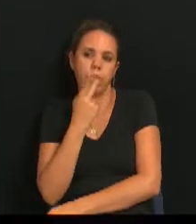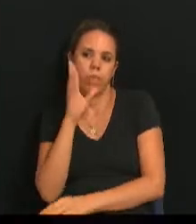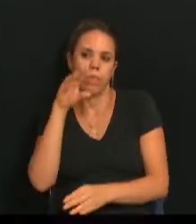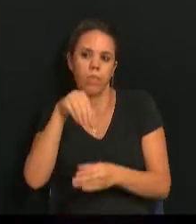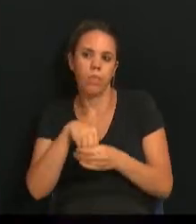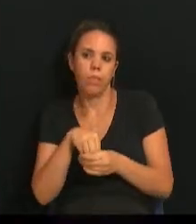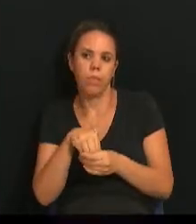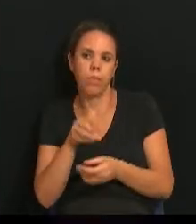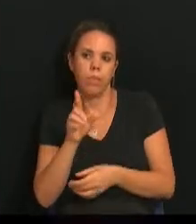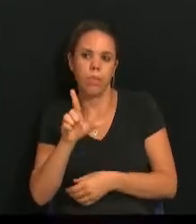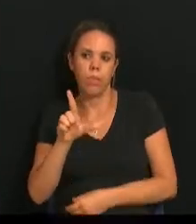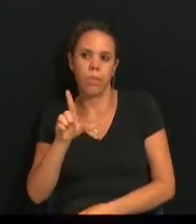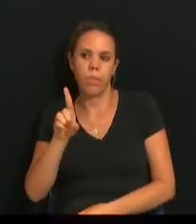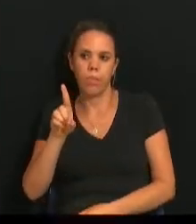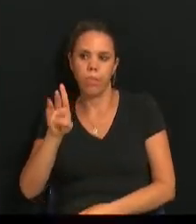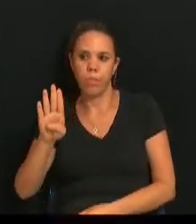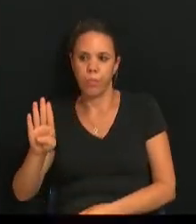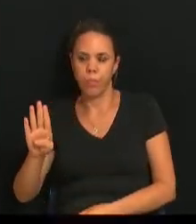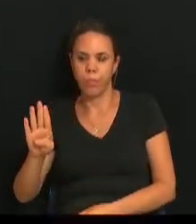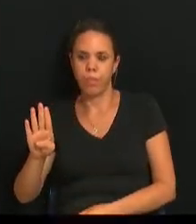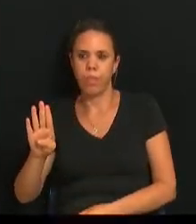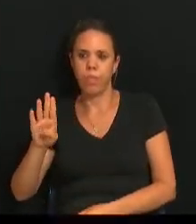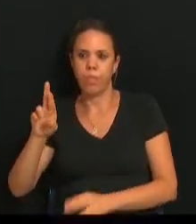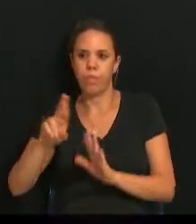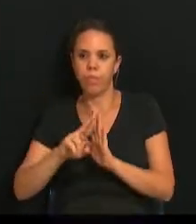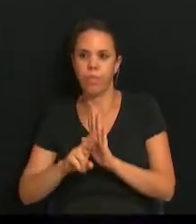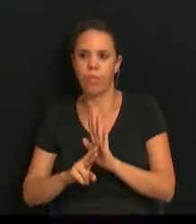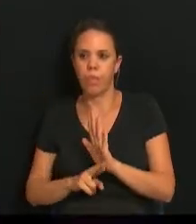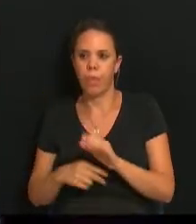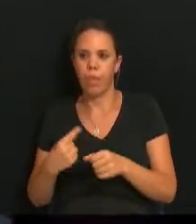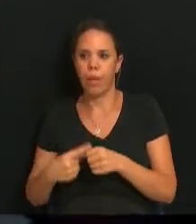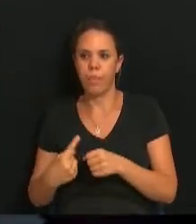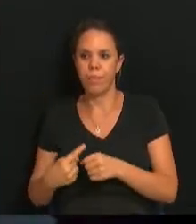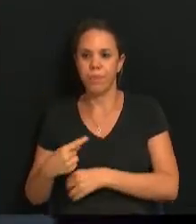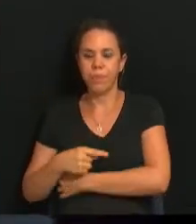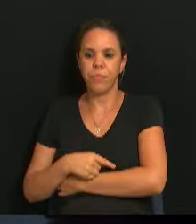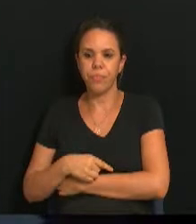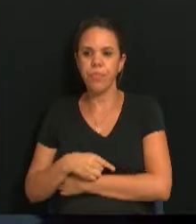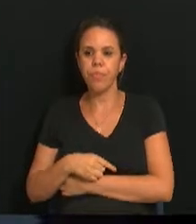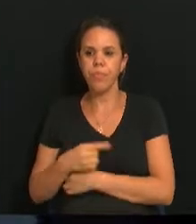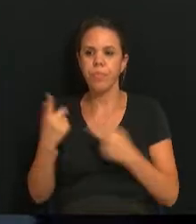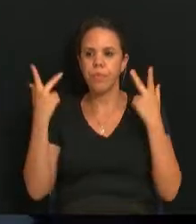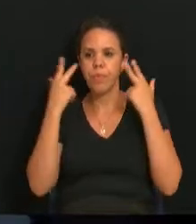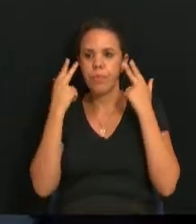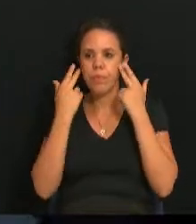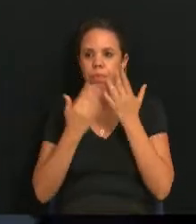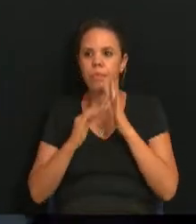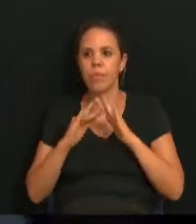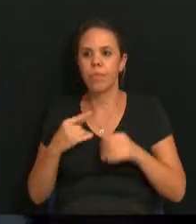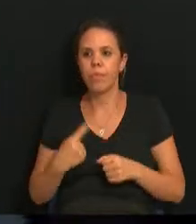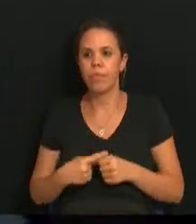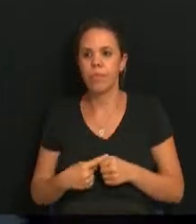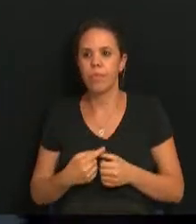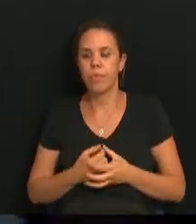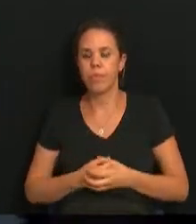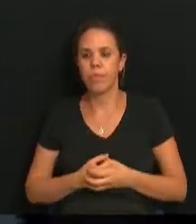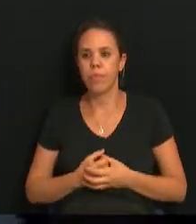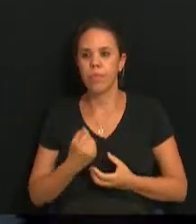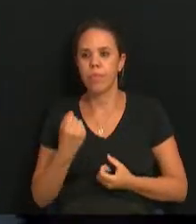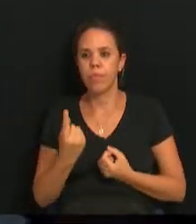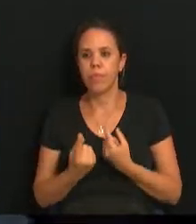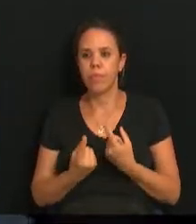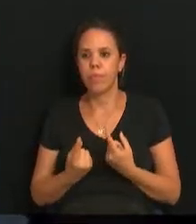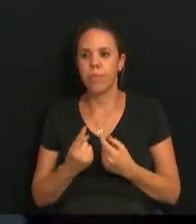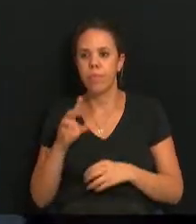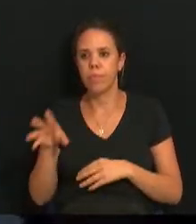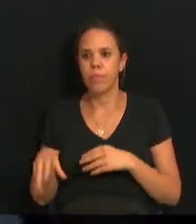já na LDB e no próprio regimento, normativas municipais, como o regimento comum das escolas municipais, alguns aspectos que